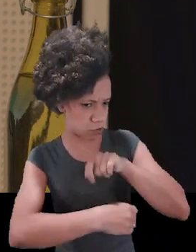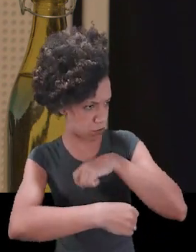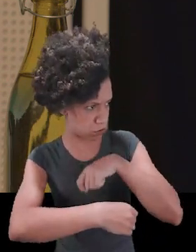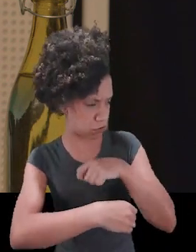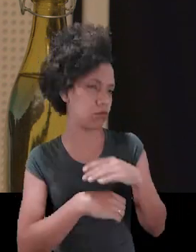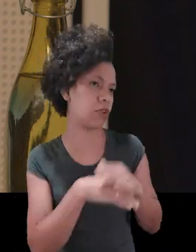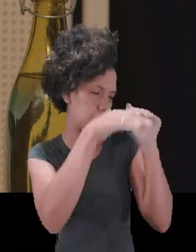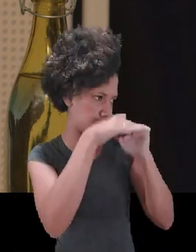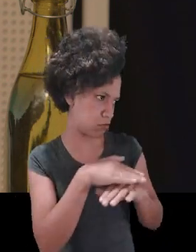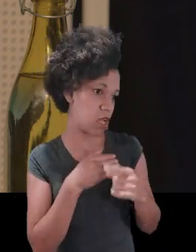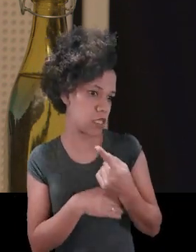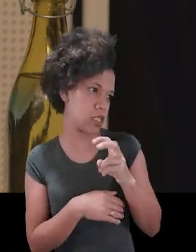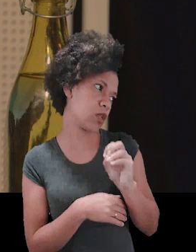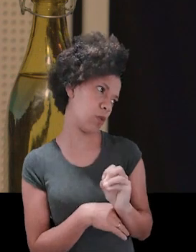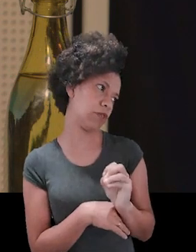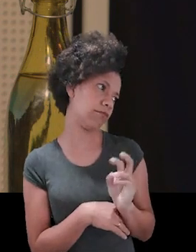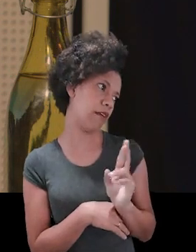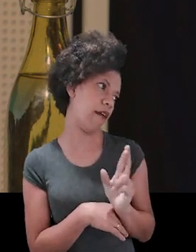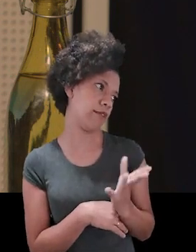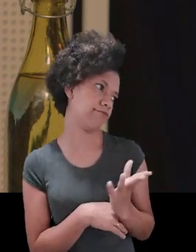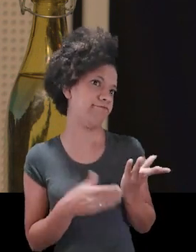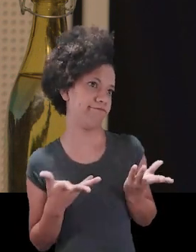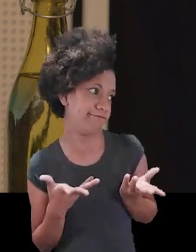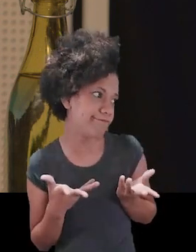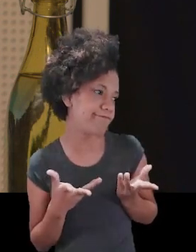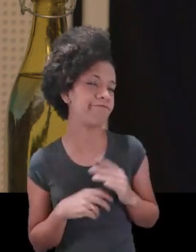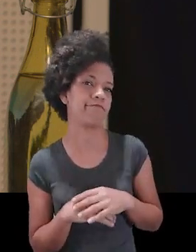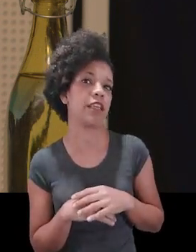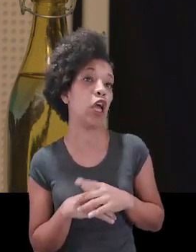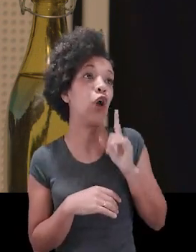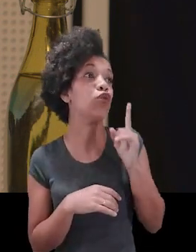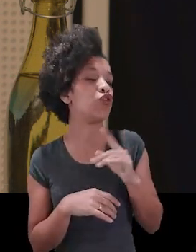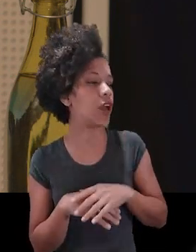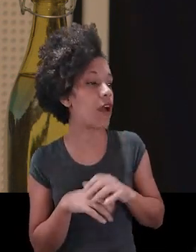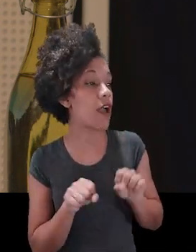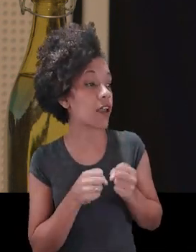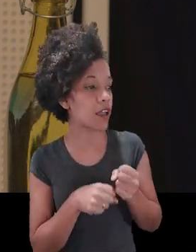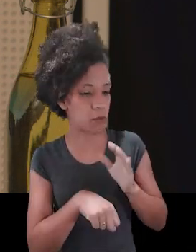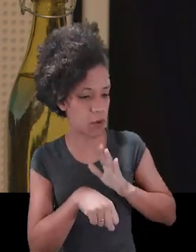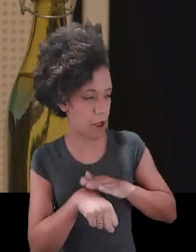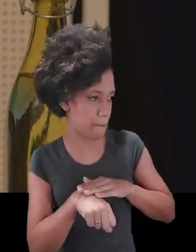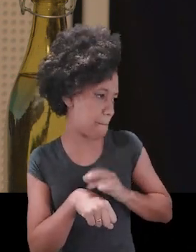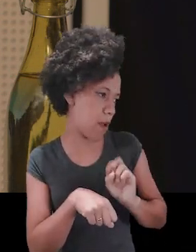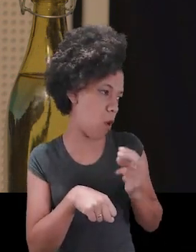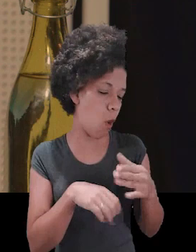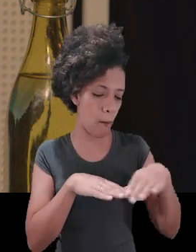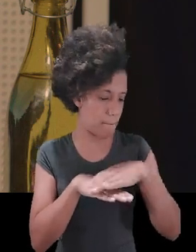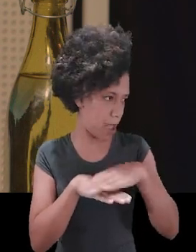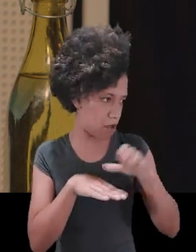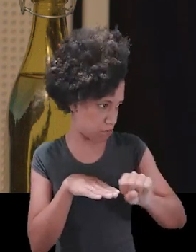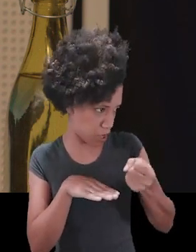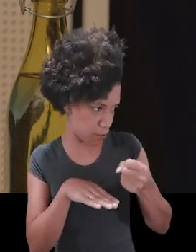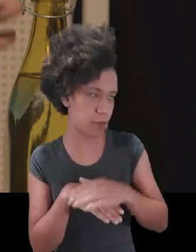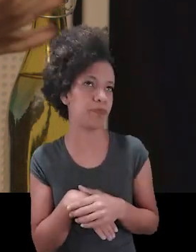Paiol e por r$ 150 de tudo né mulher que certo dia quebrou a mão ou pé ah sei lá é uma